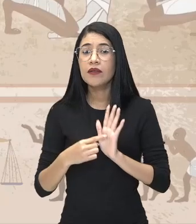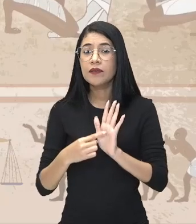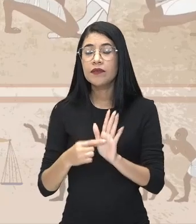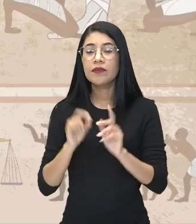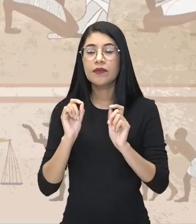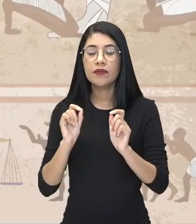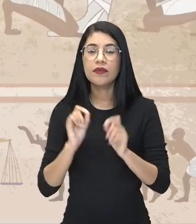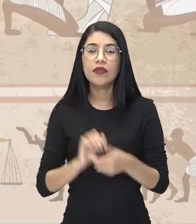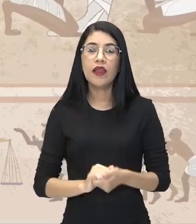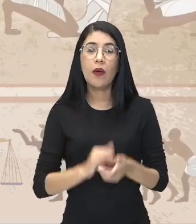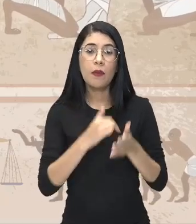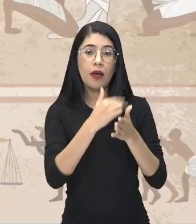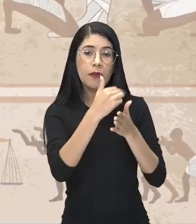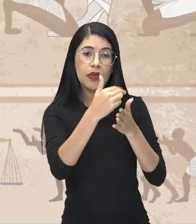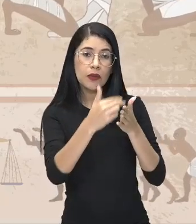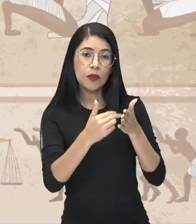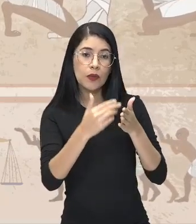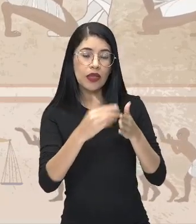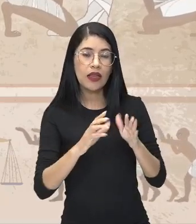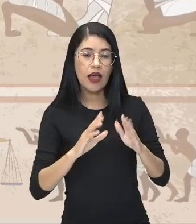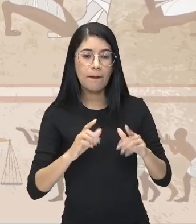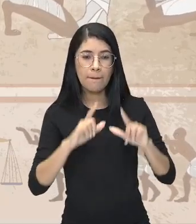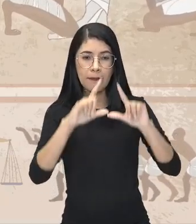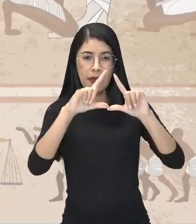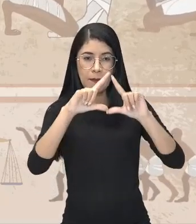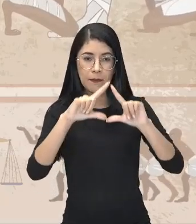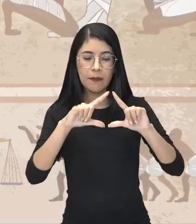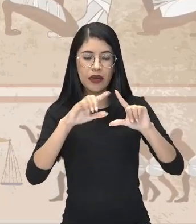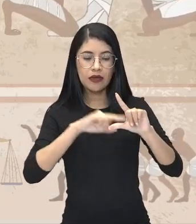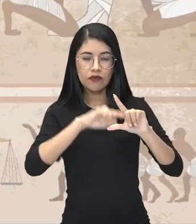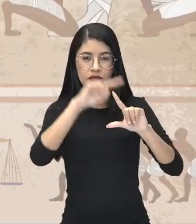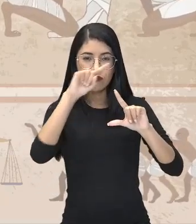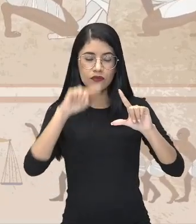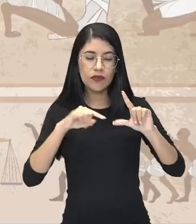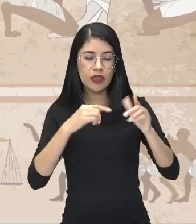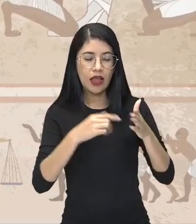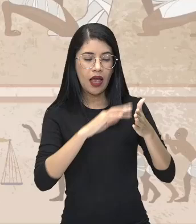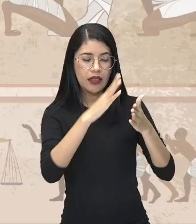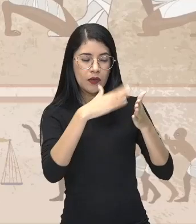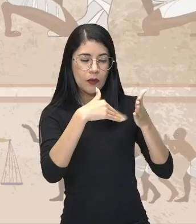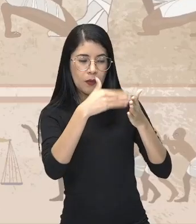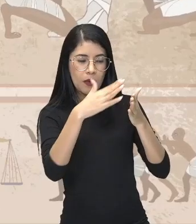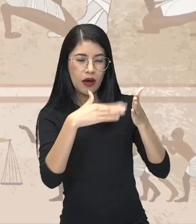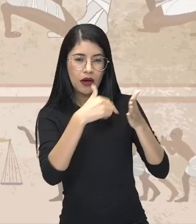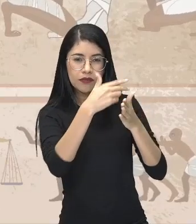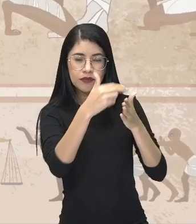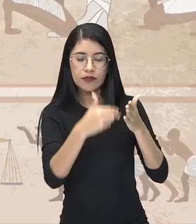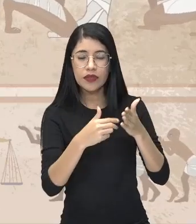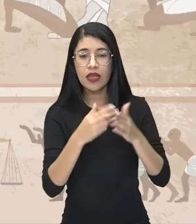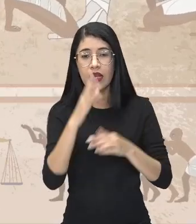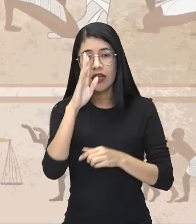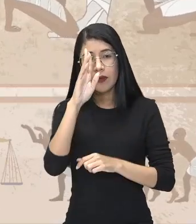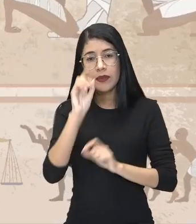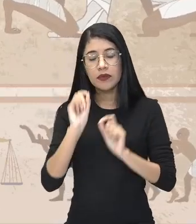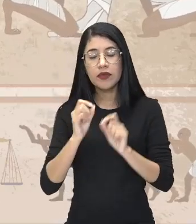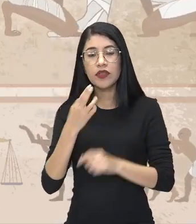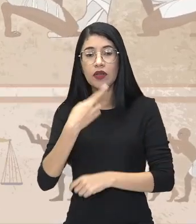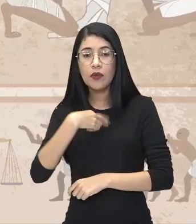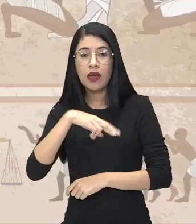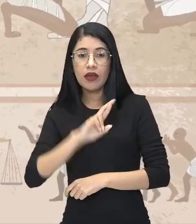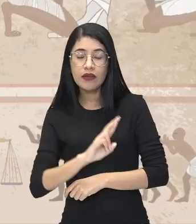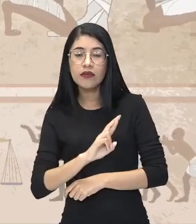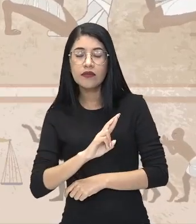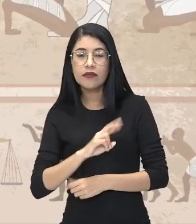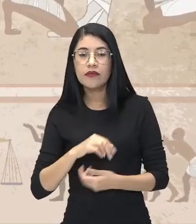É uma pintura no interior de uma pirâmide, aonde o Egito ele é muito envolvido na questão